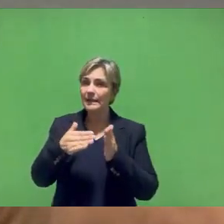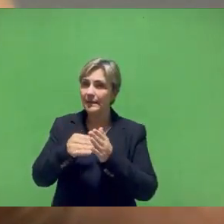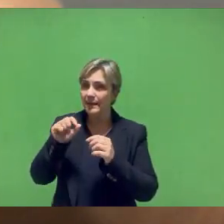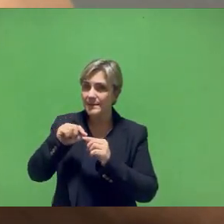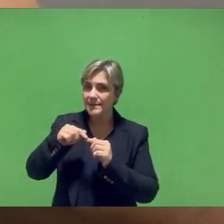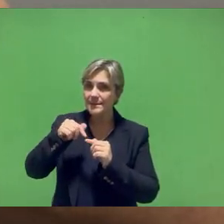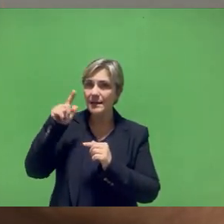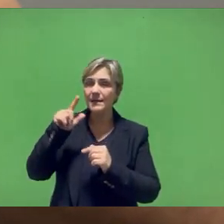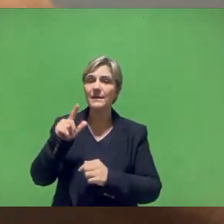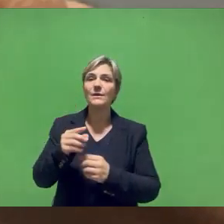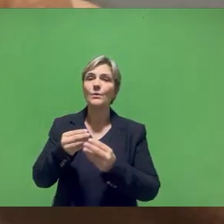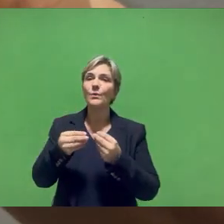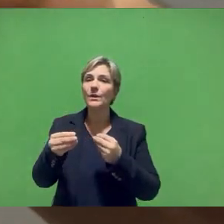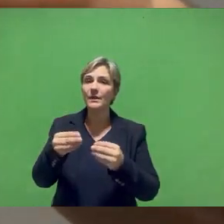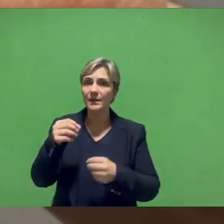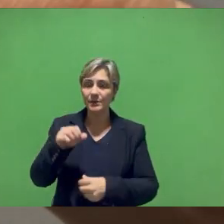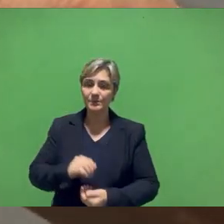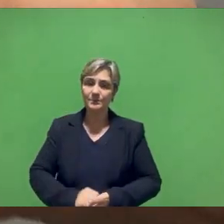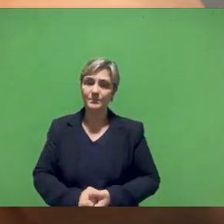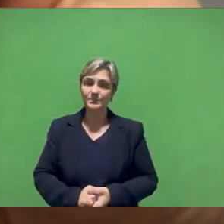chegar